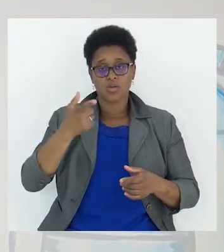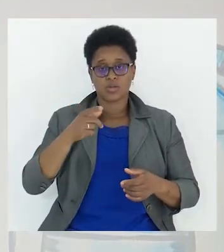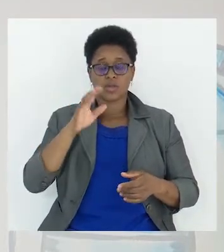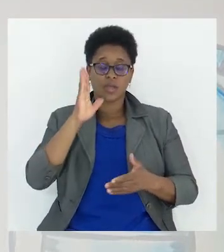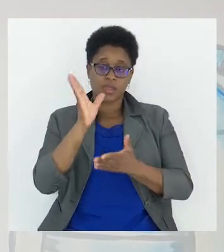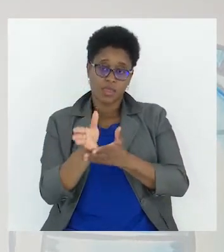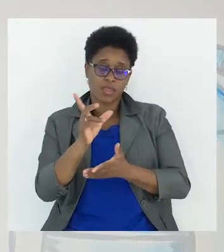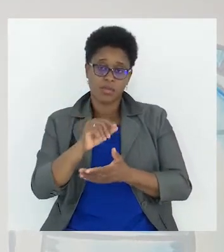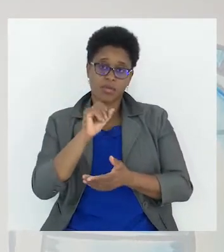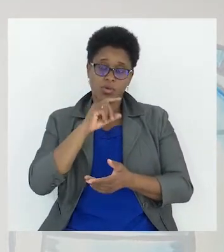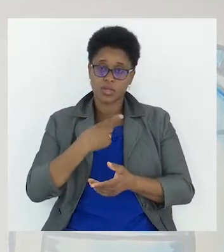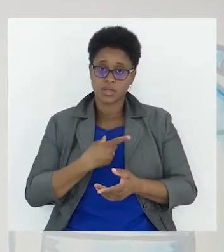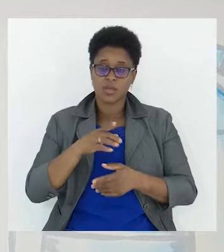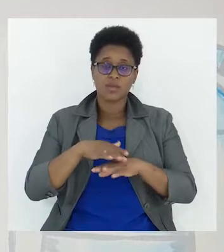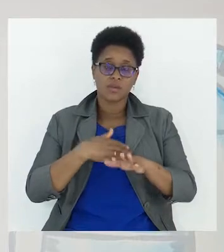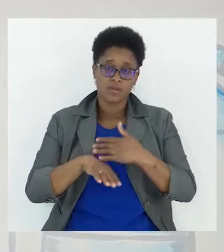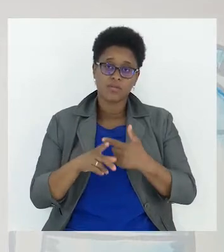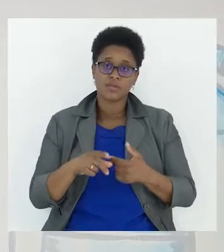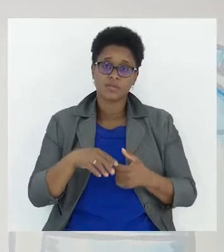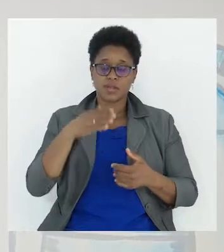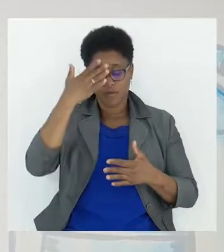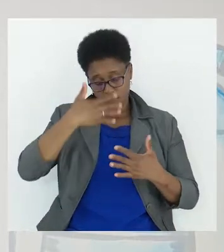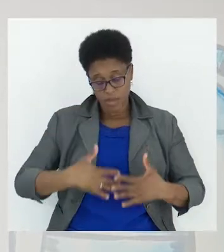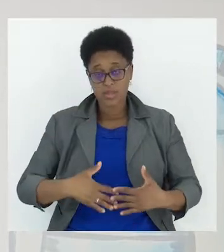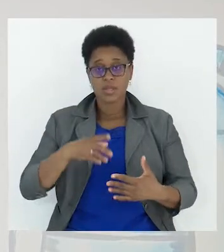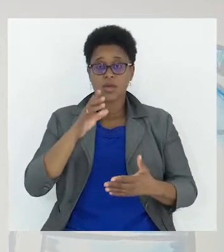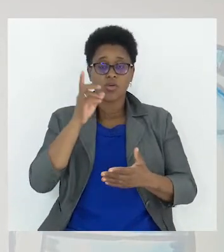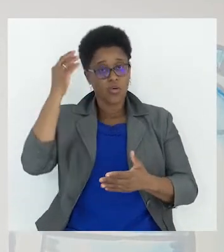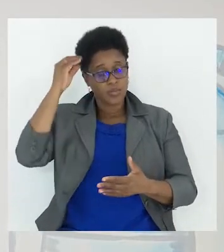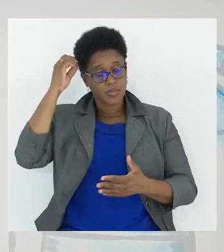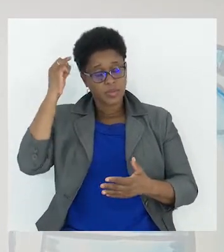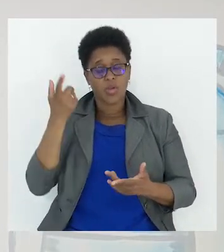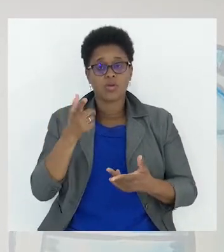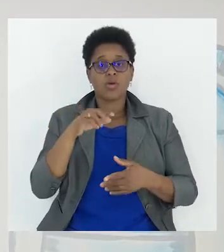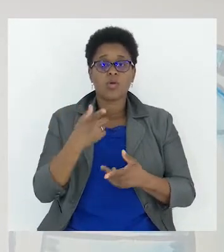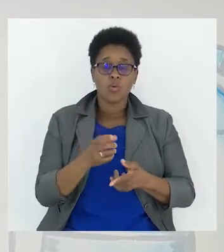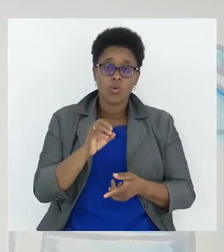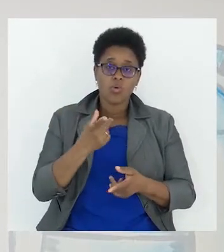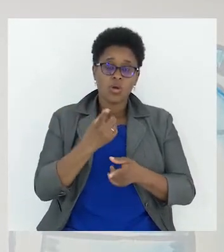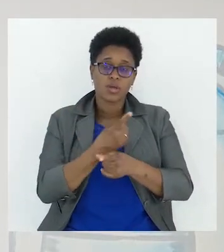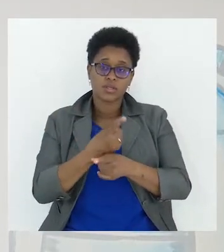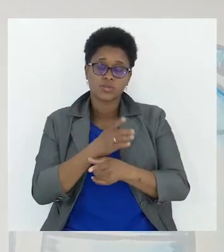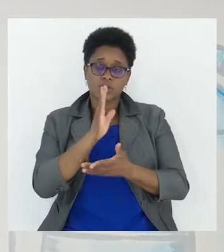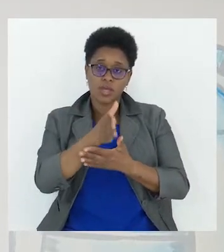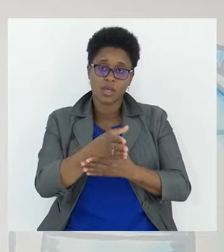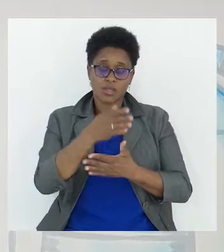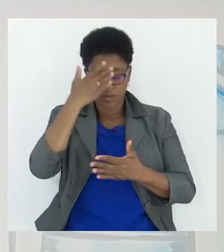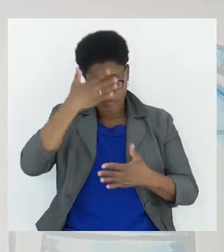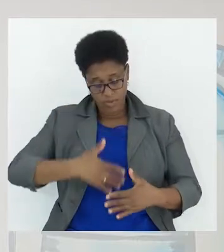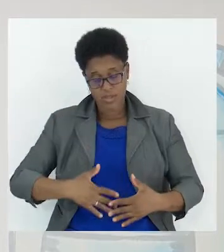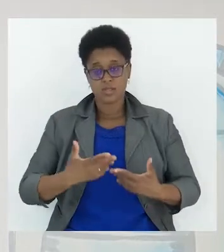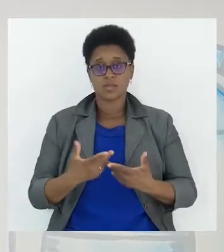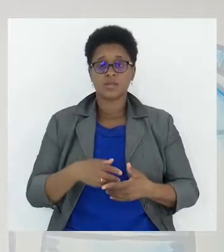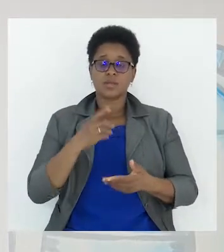podes fazer a linha física e na linha psíquica. Ou então, caracterização direta física,